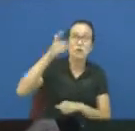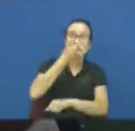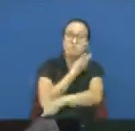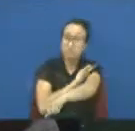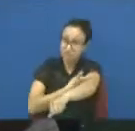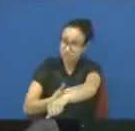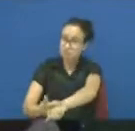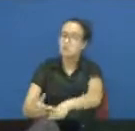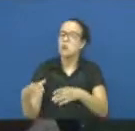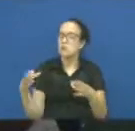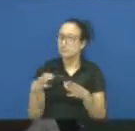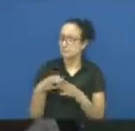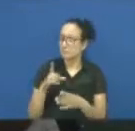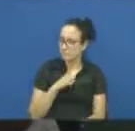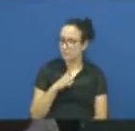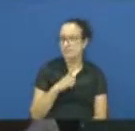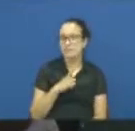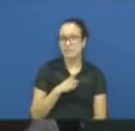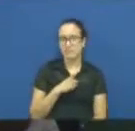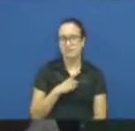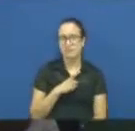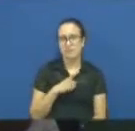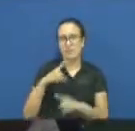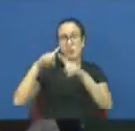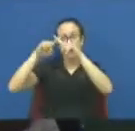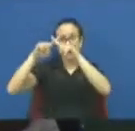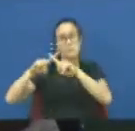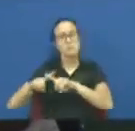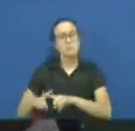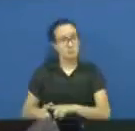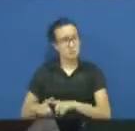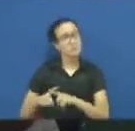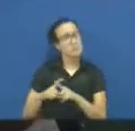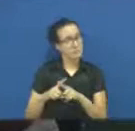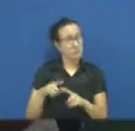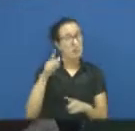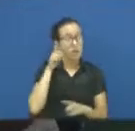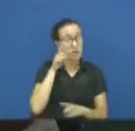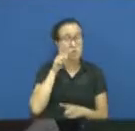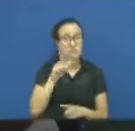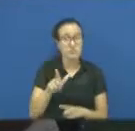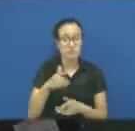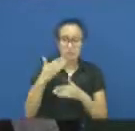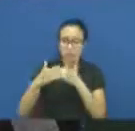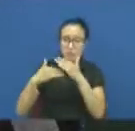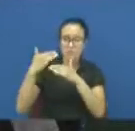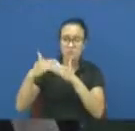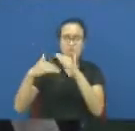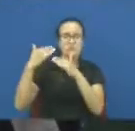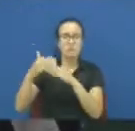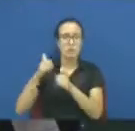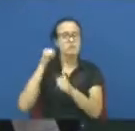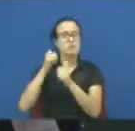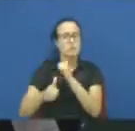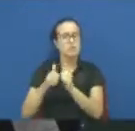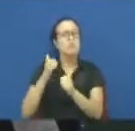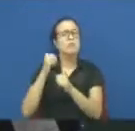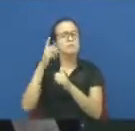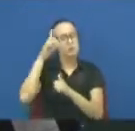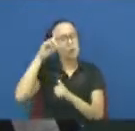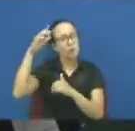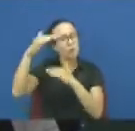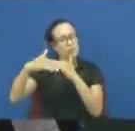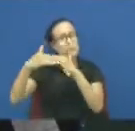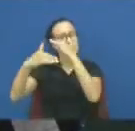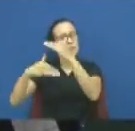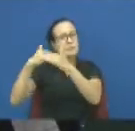de uma Libertadores da América para o futebol. O basquete de Limeira está disputando. Está disputando uma Sul-Americana. Não é